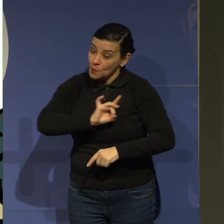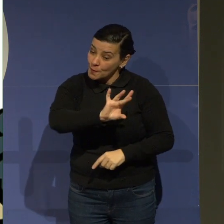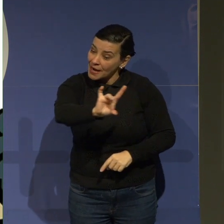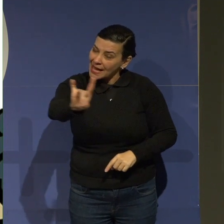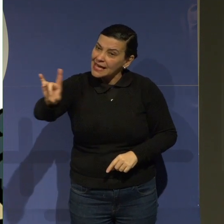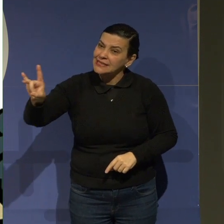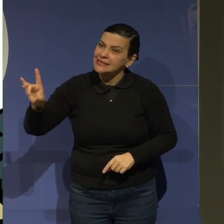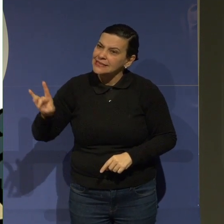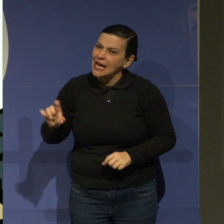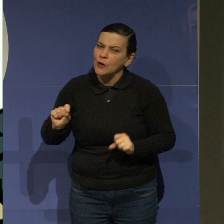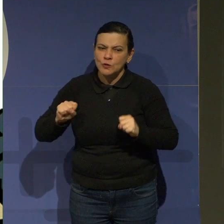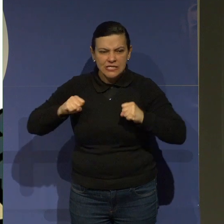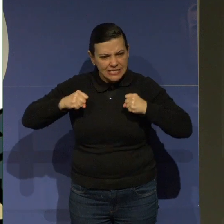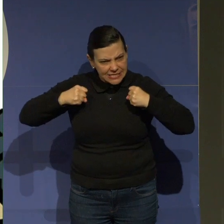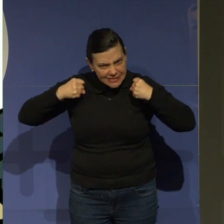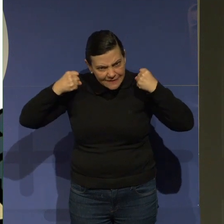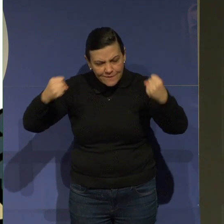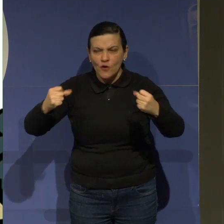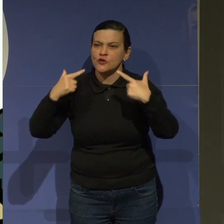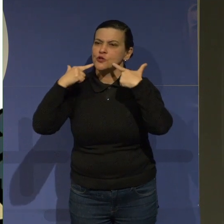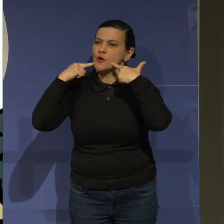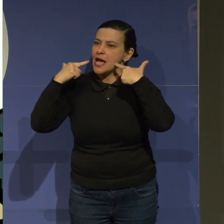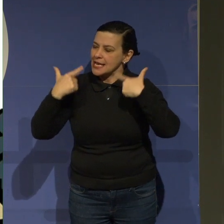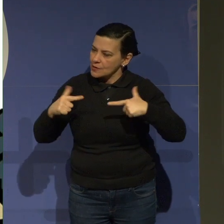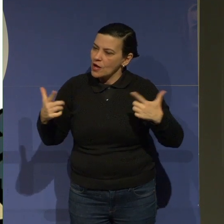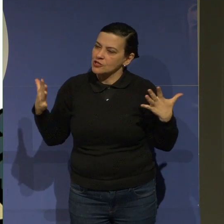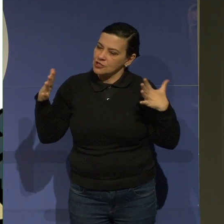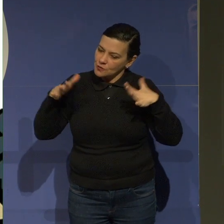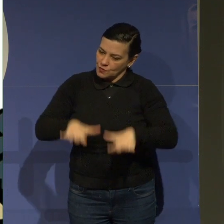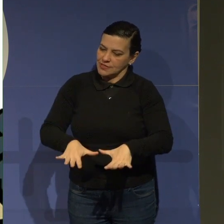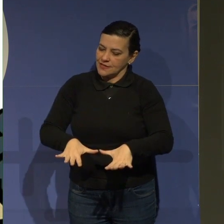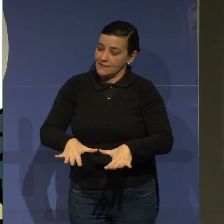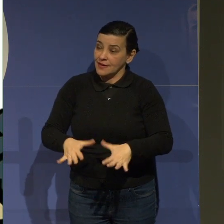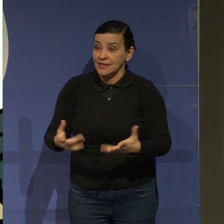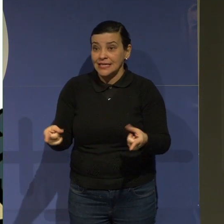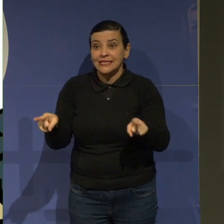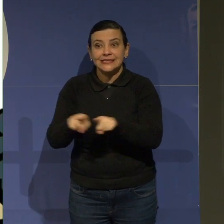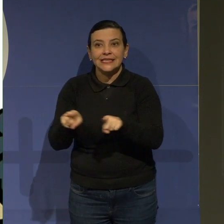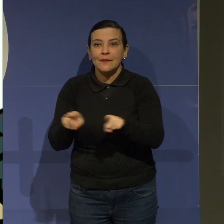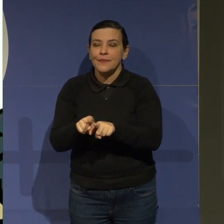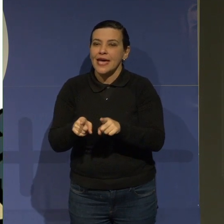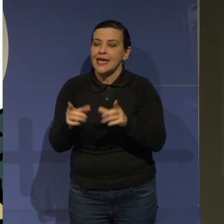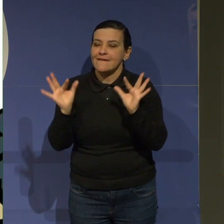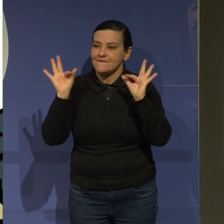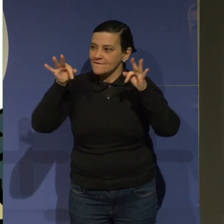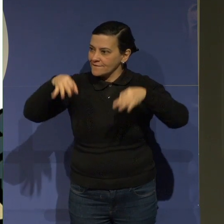para a gente tornar a nossa linguagem cada vez mais inclusiva. E, para finalizar,